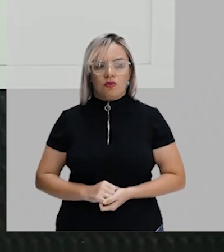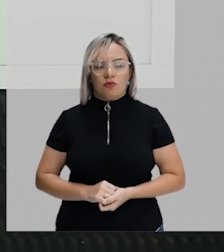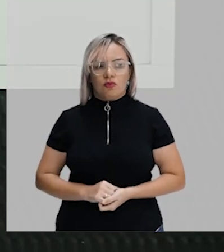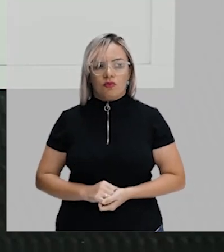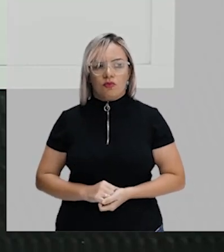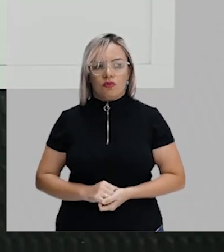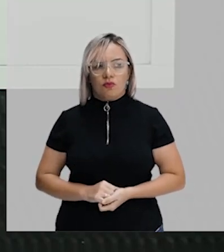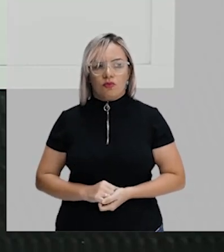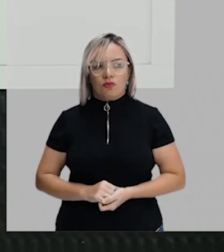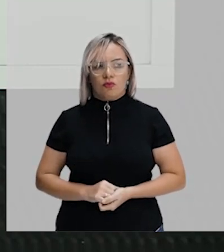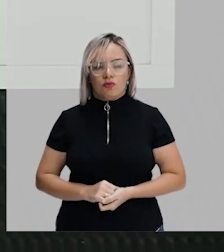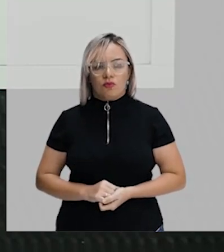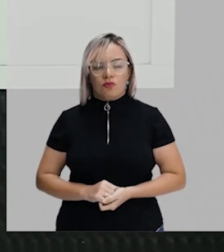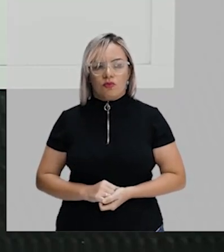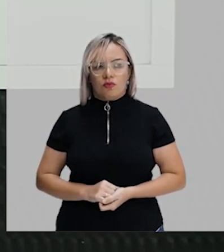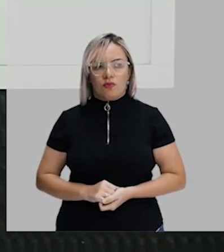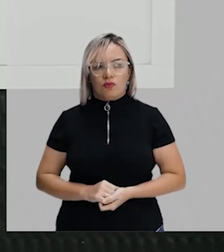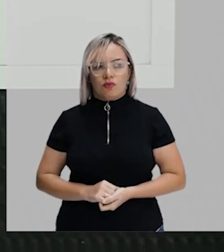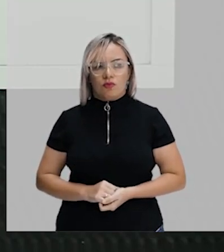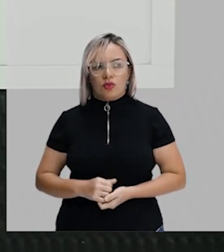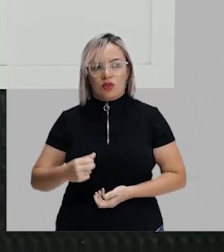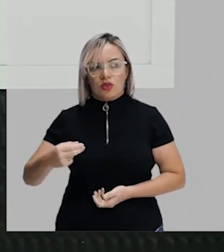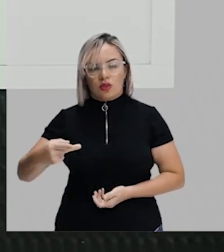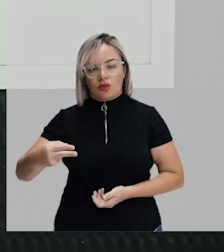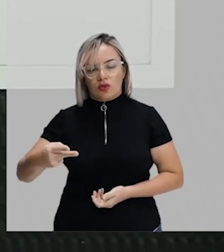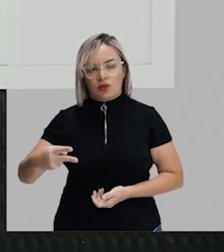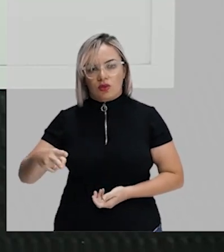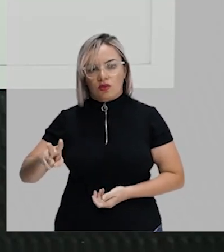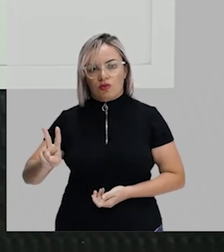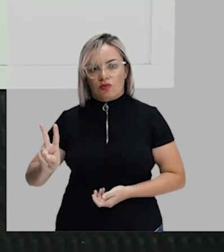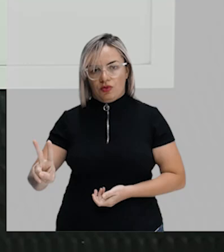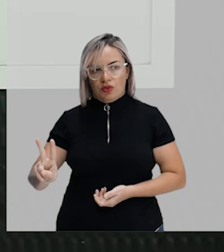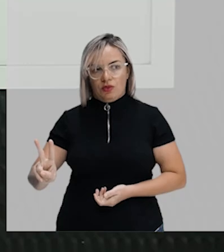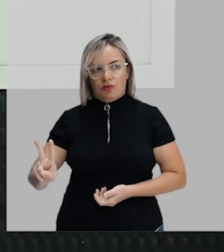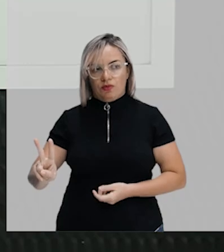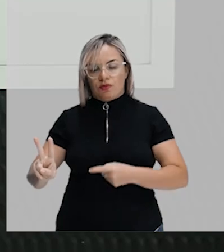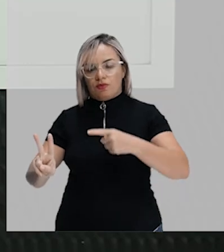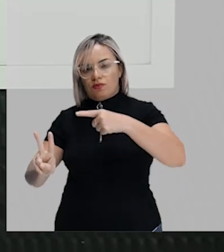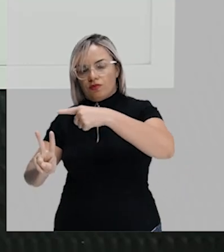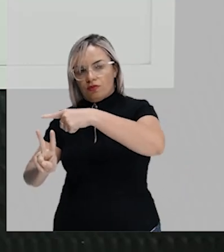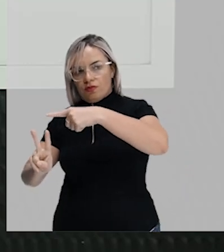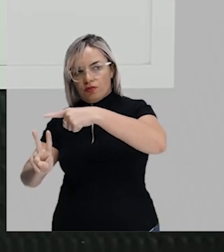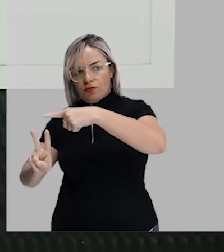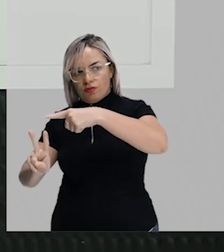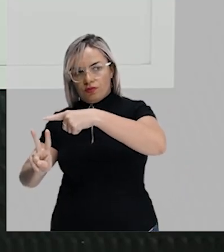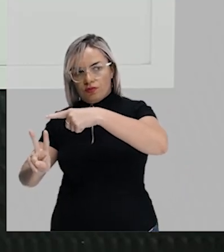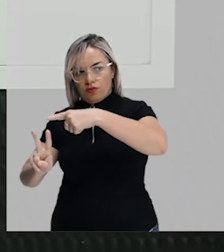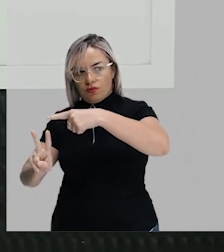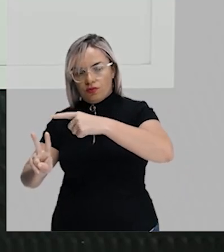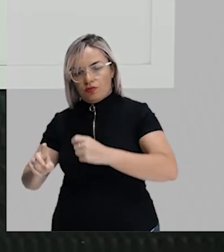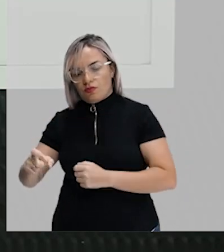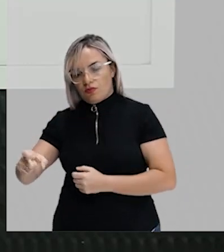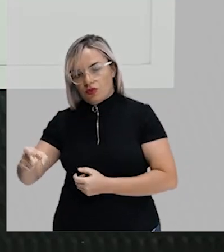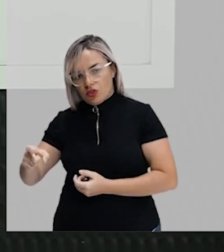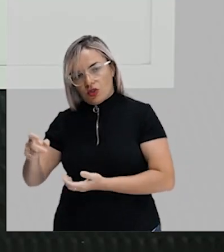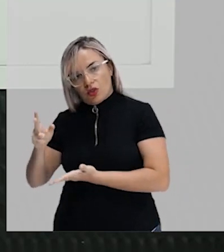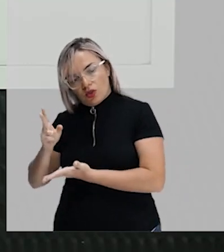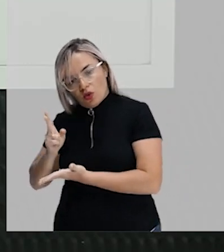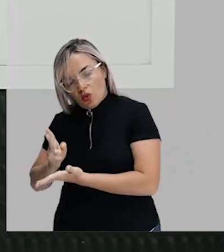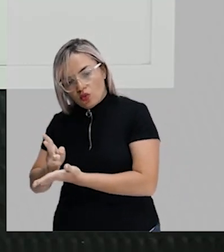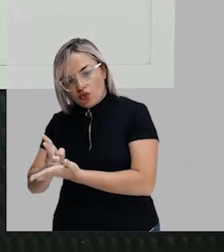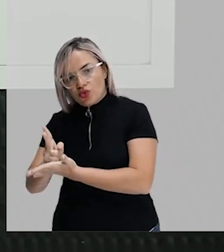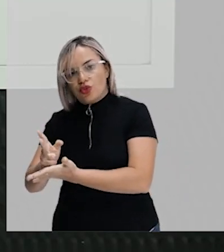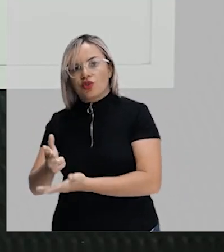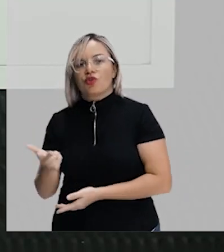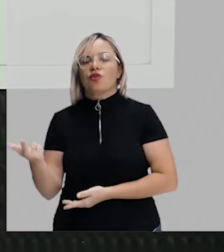E isso vai ser igual a V, já que é constante. Se é constante, eu vou chamar aqui de Vx. Já que é